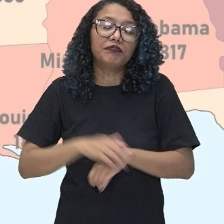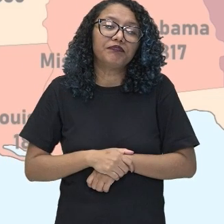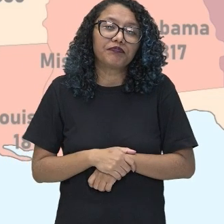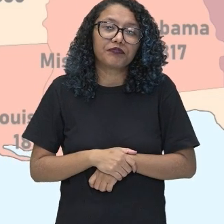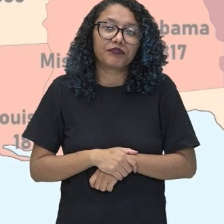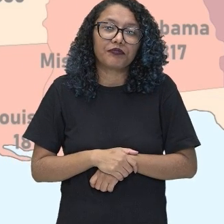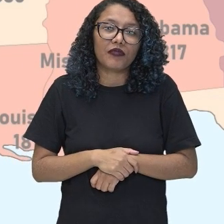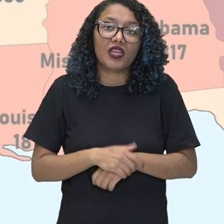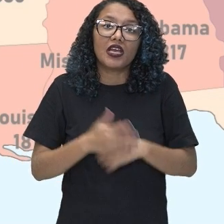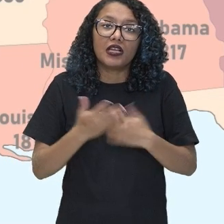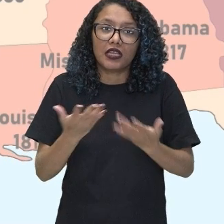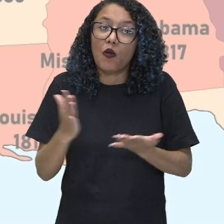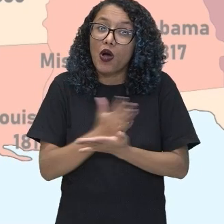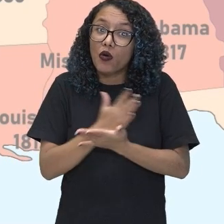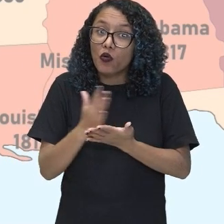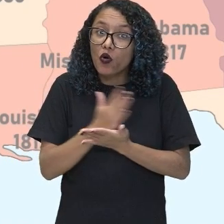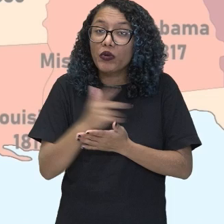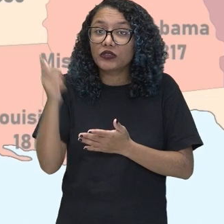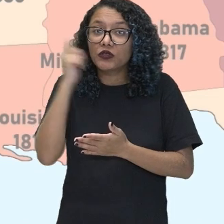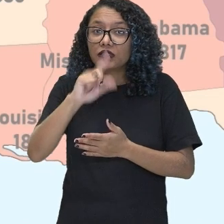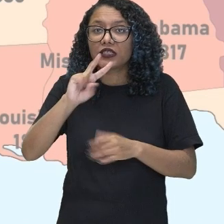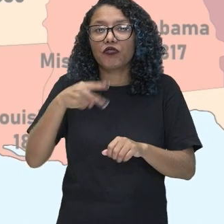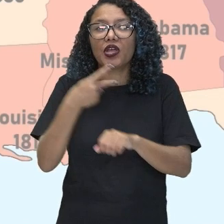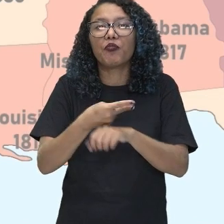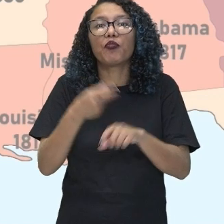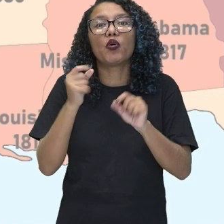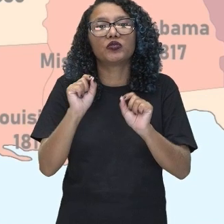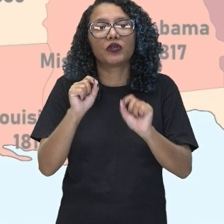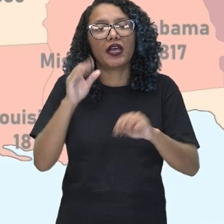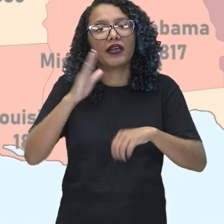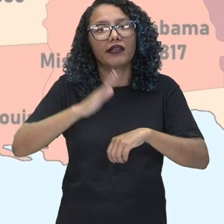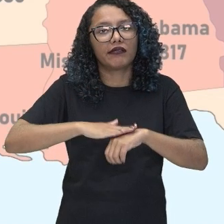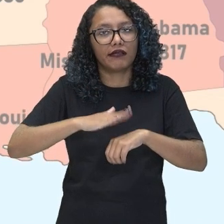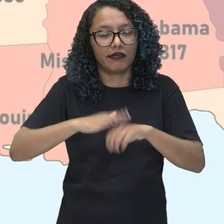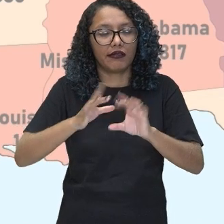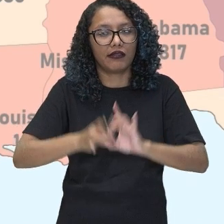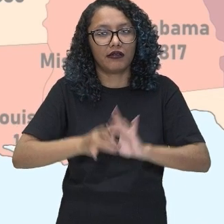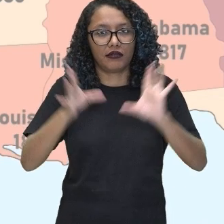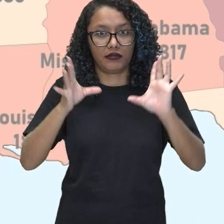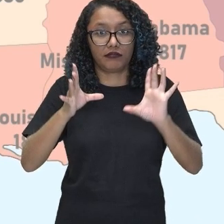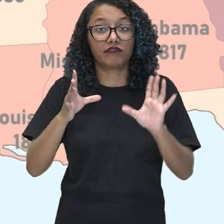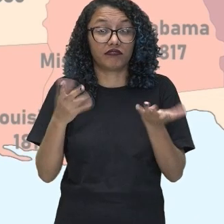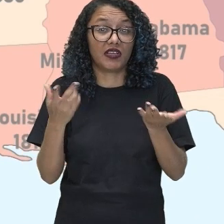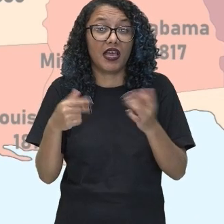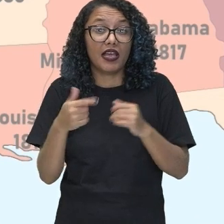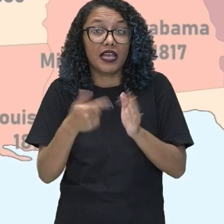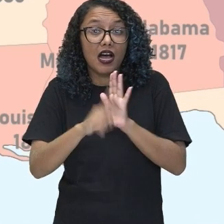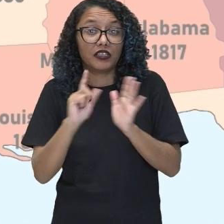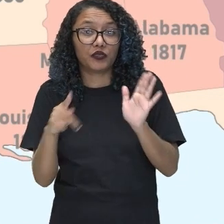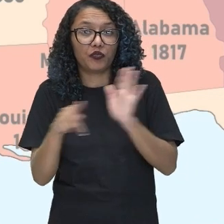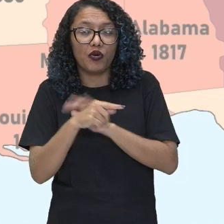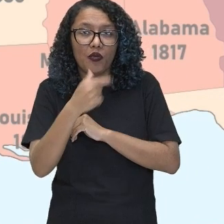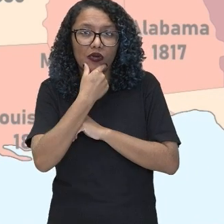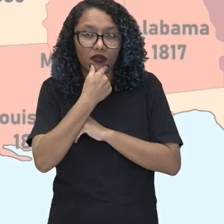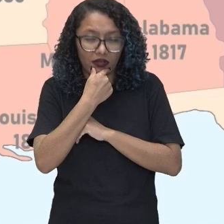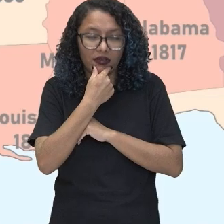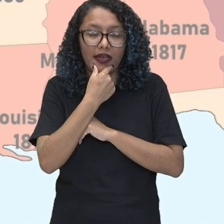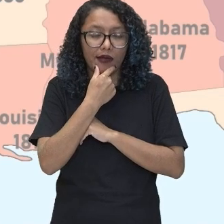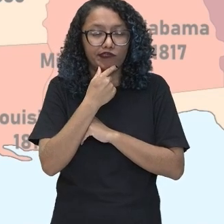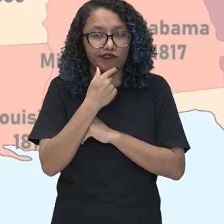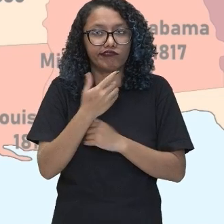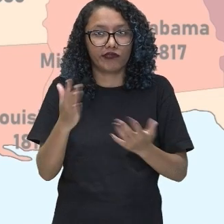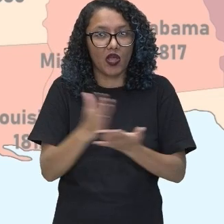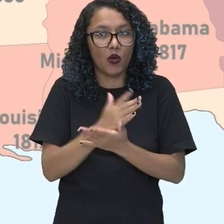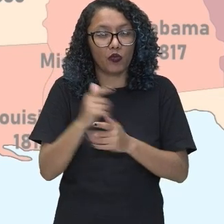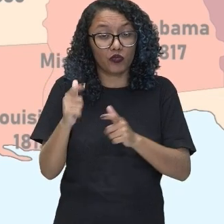ganhamos pós aí a independência dos Estados Unidos, né? Lá, então, da Inglaterra. Okay? Alguns territórios nós,